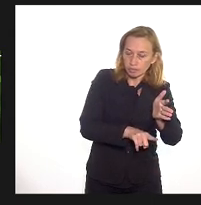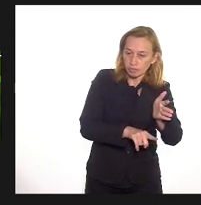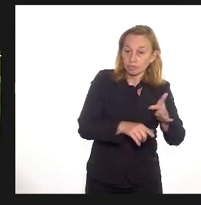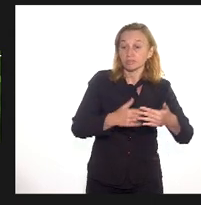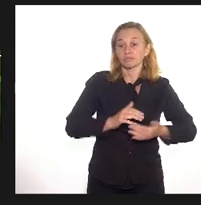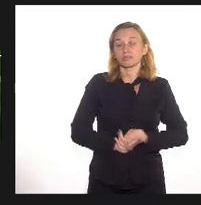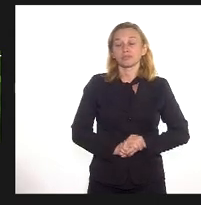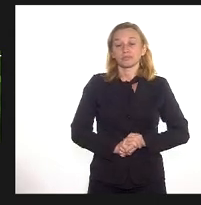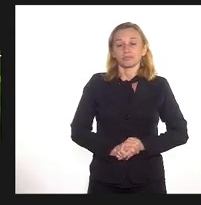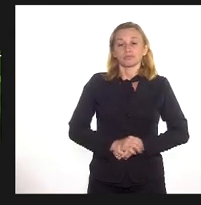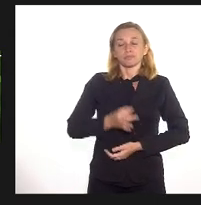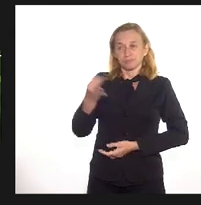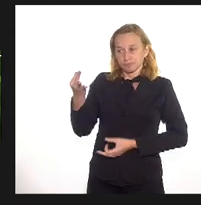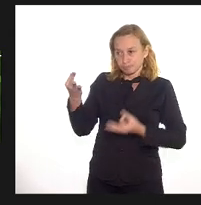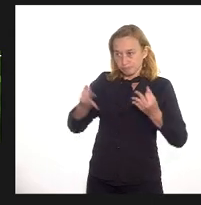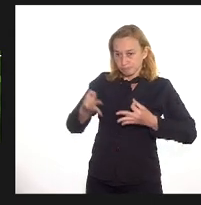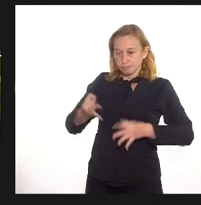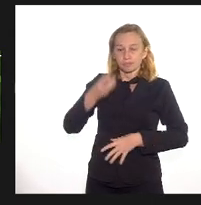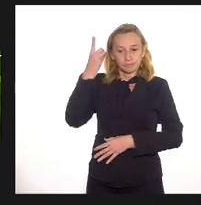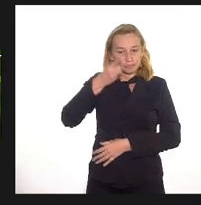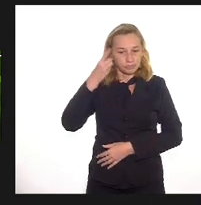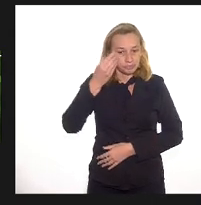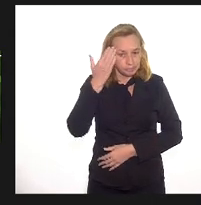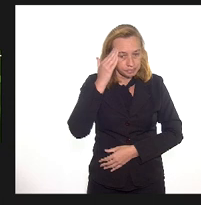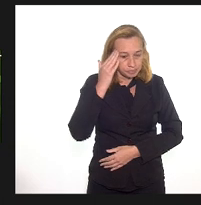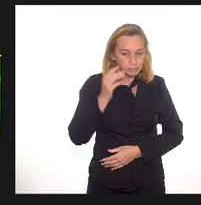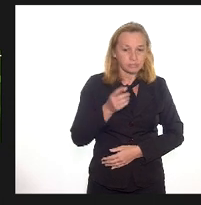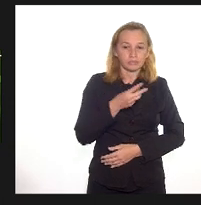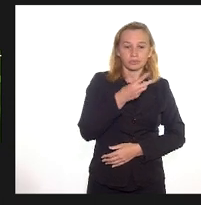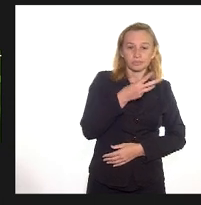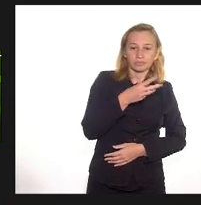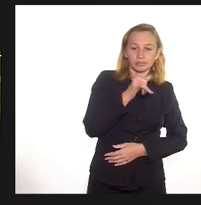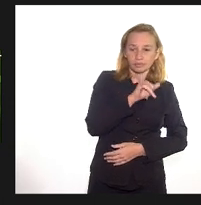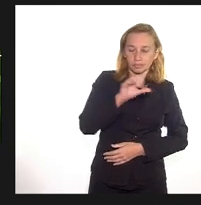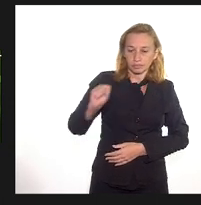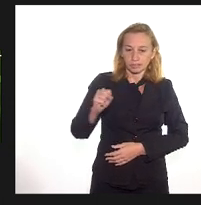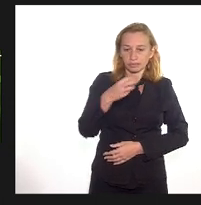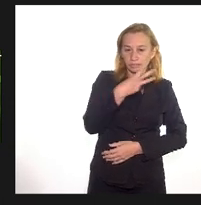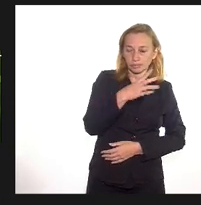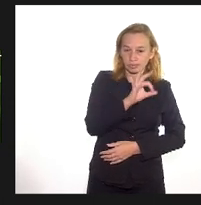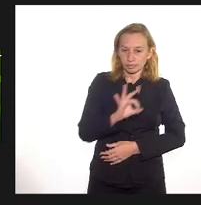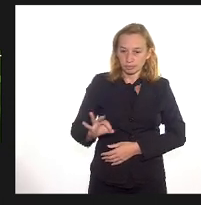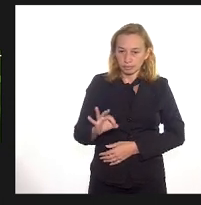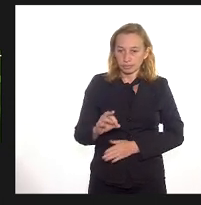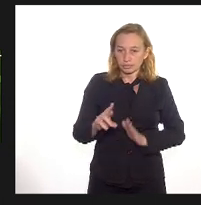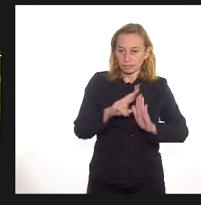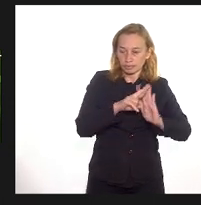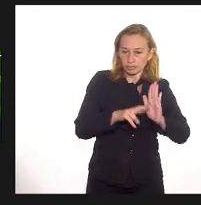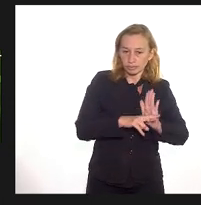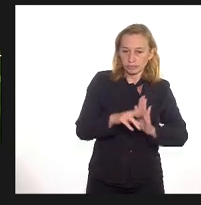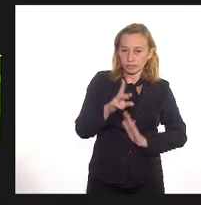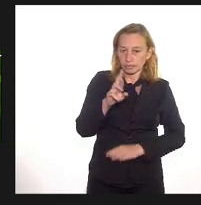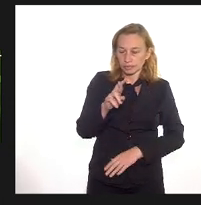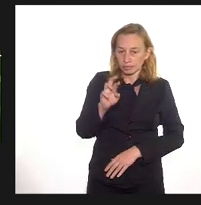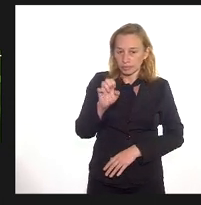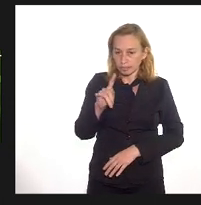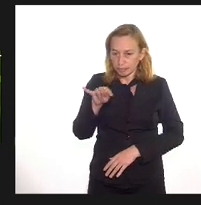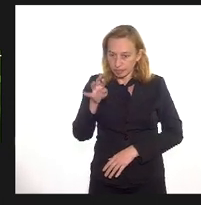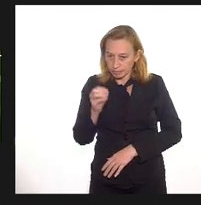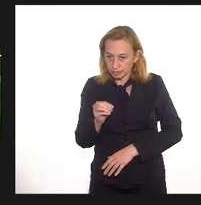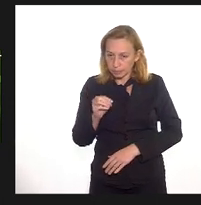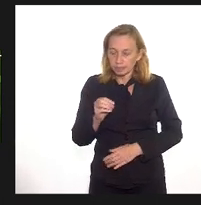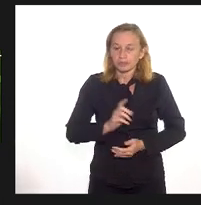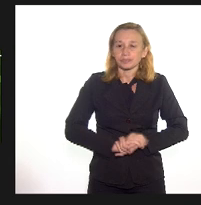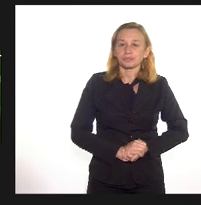Perfeito, deputado. Entendi as perguntas. O ICMS é 3% relativo à regra do Repetro. Como há